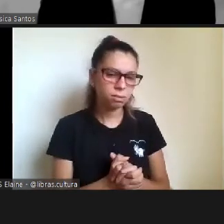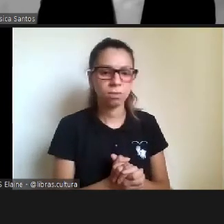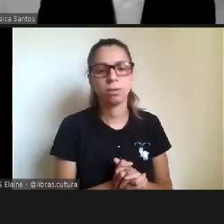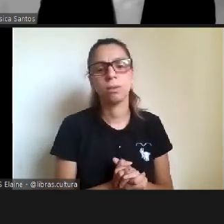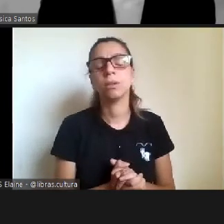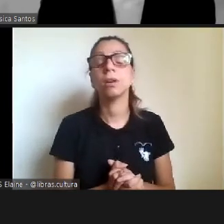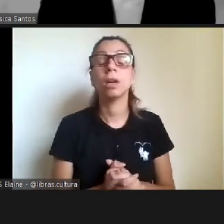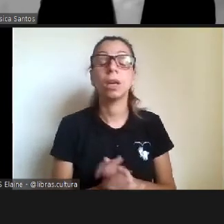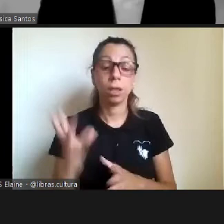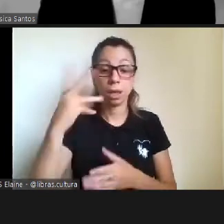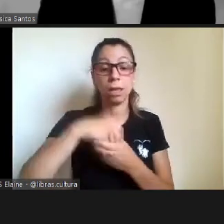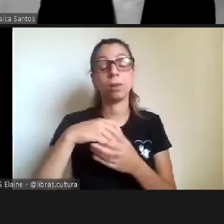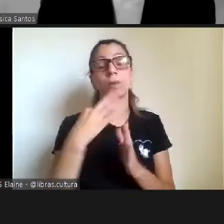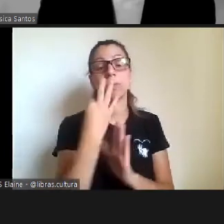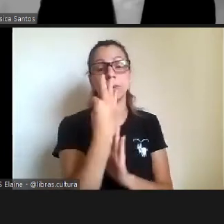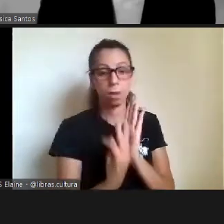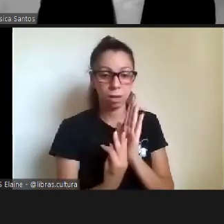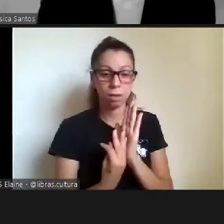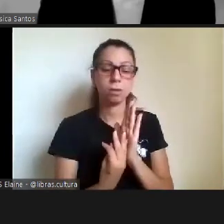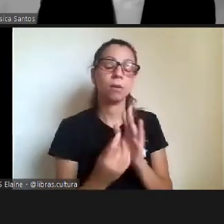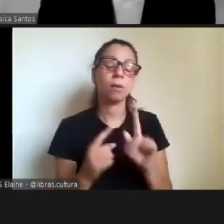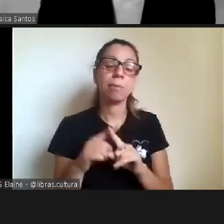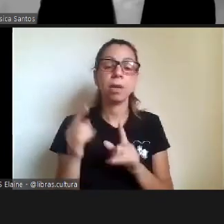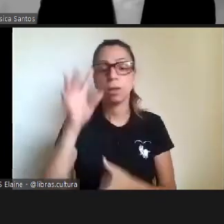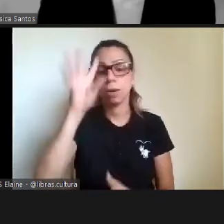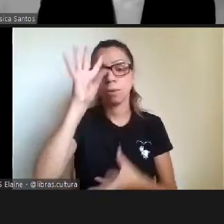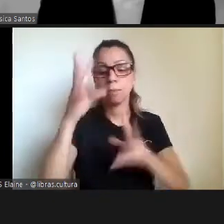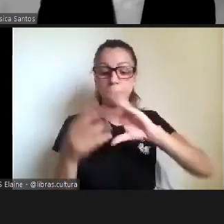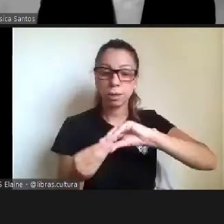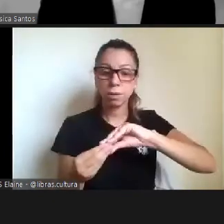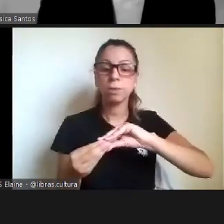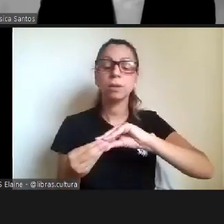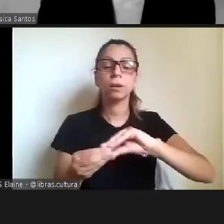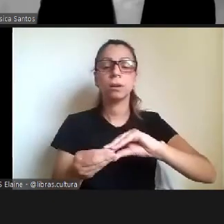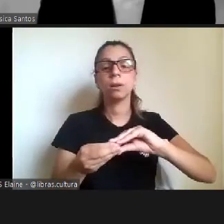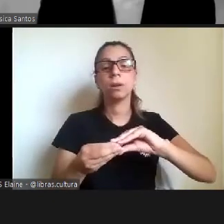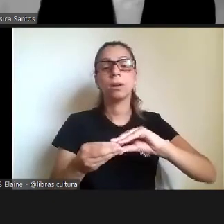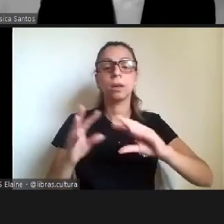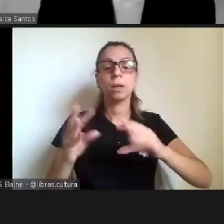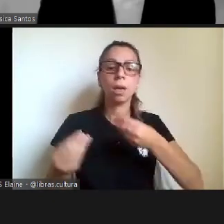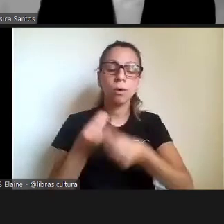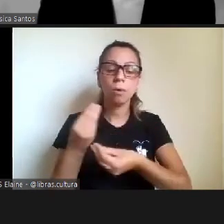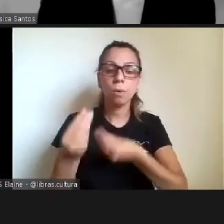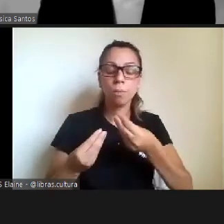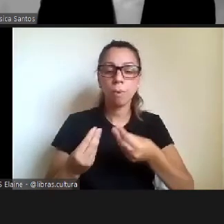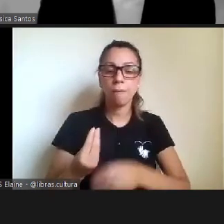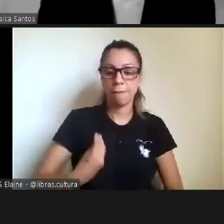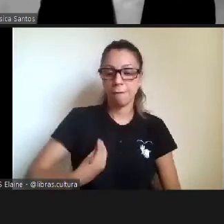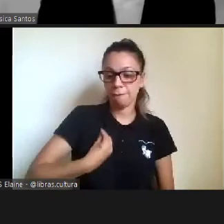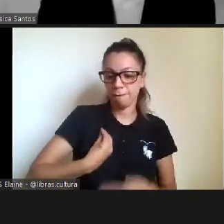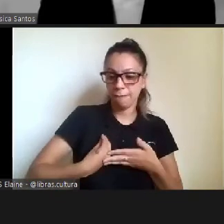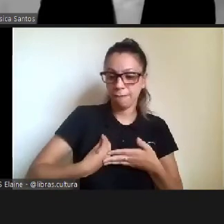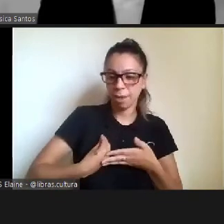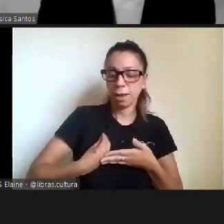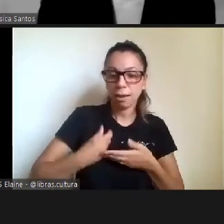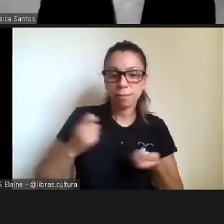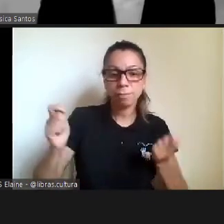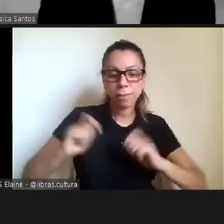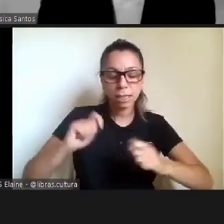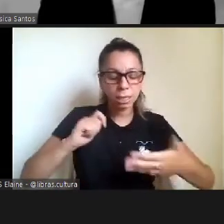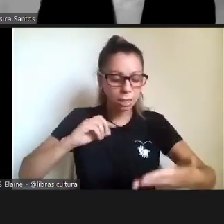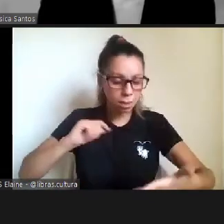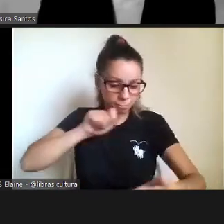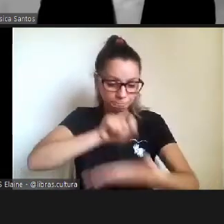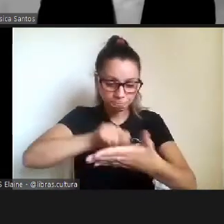disso ali, né? Mas eu entendi que foi uma questão mesmo da construção da narrativa, né? Que precisava ser pegar